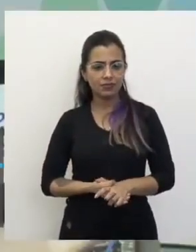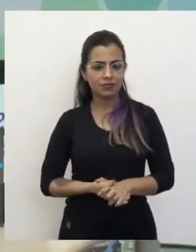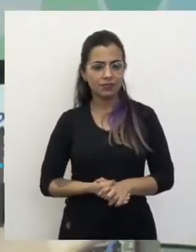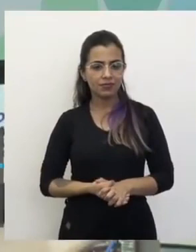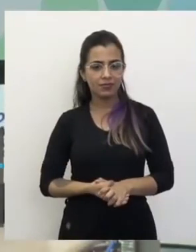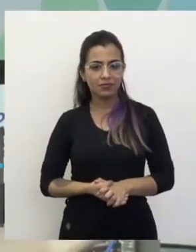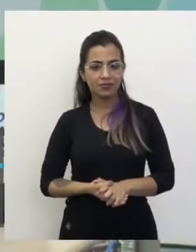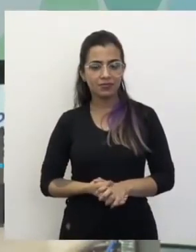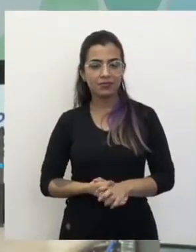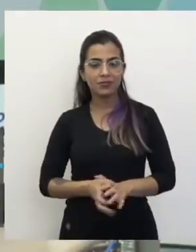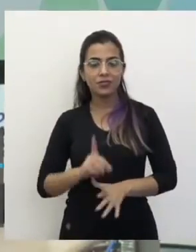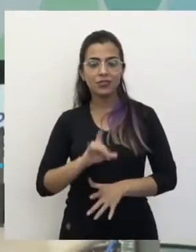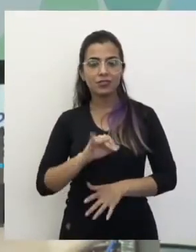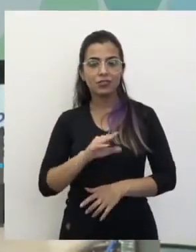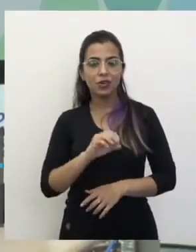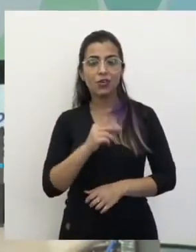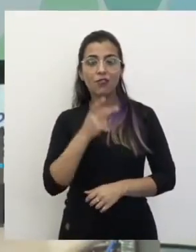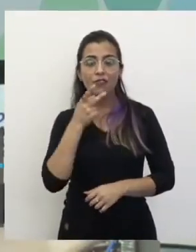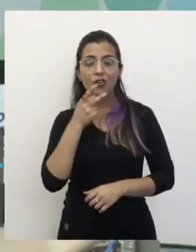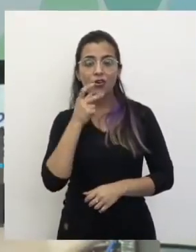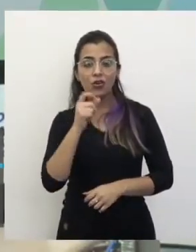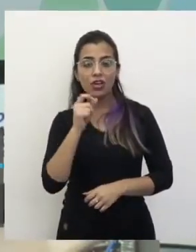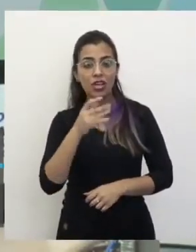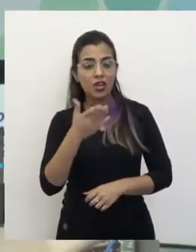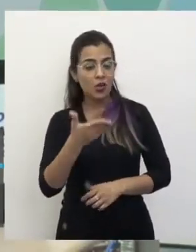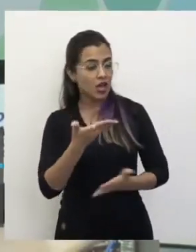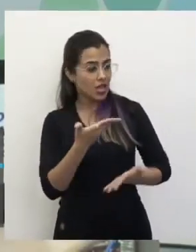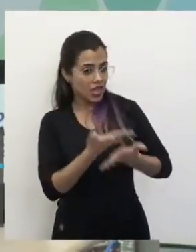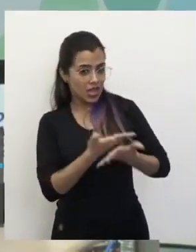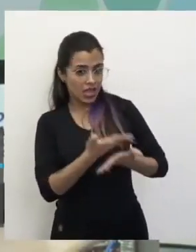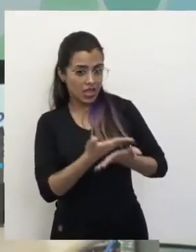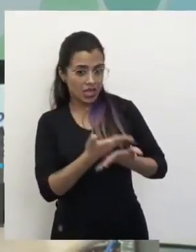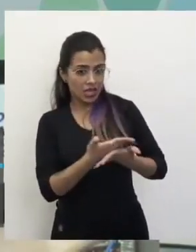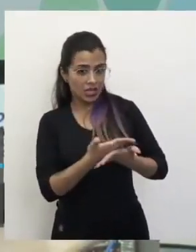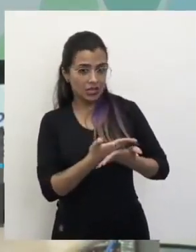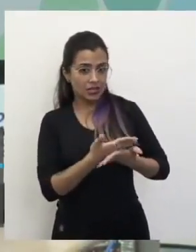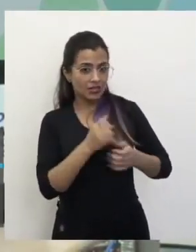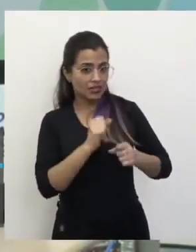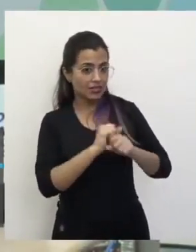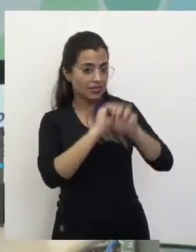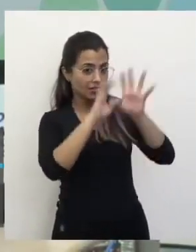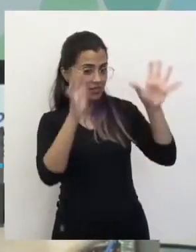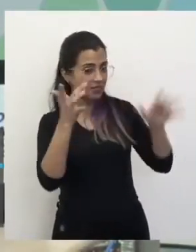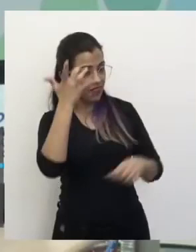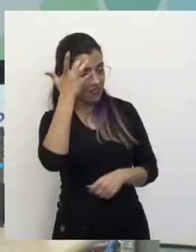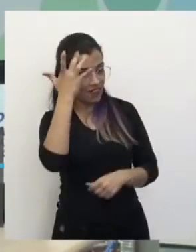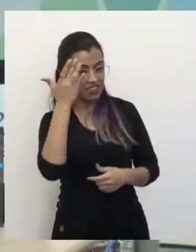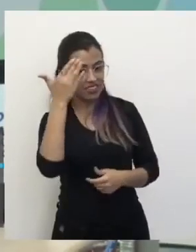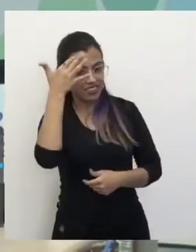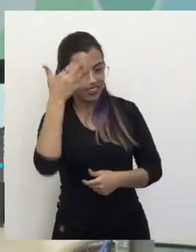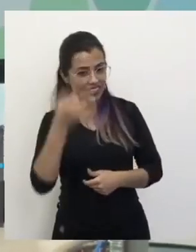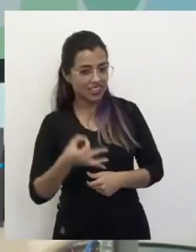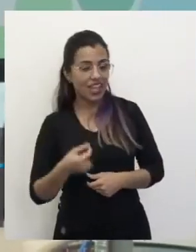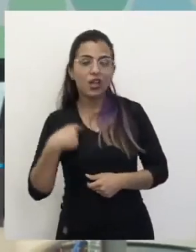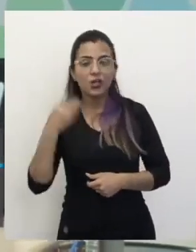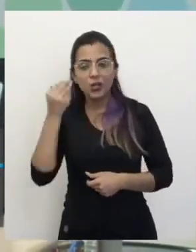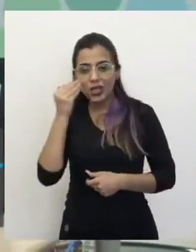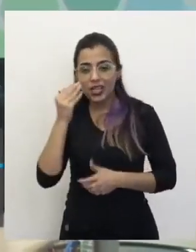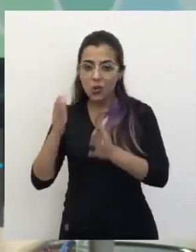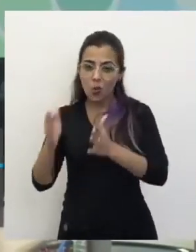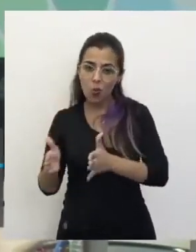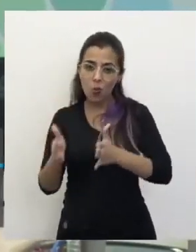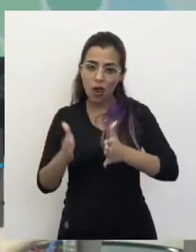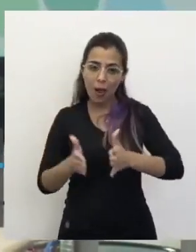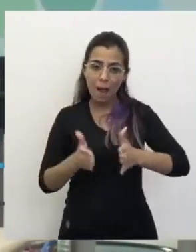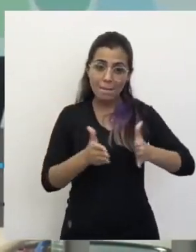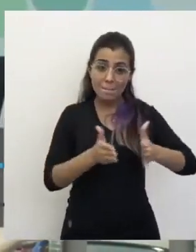Olha, tem gente, o Diogo falando aqui, quando as aulas ficam de maneira clara, fica fácil de entender. Eu estou tentando fazer um caminho aqui para a